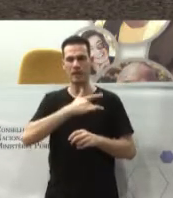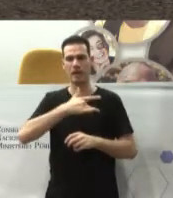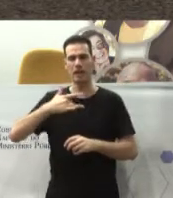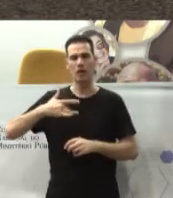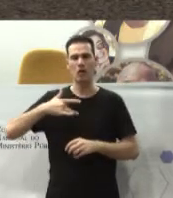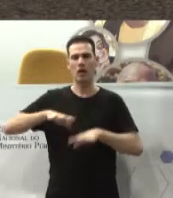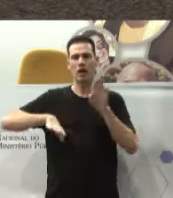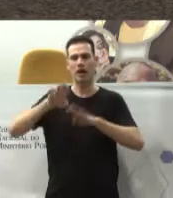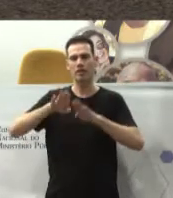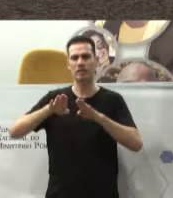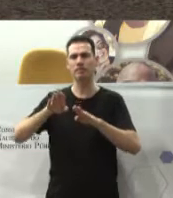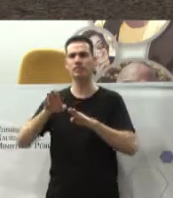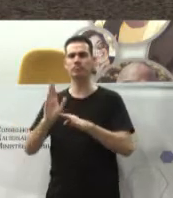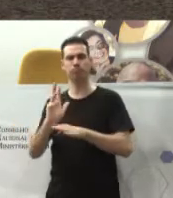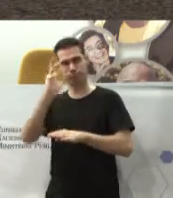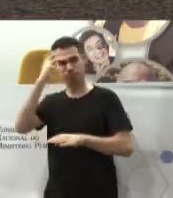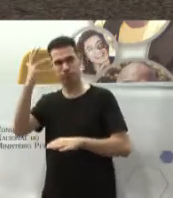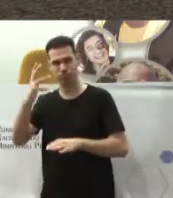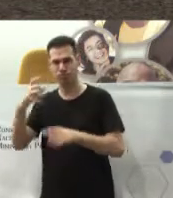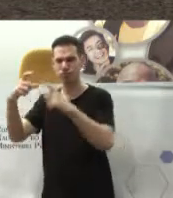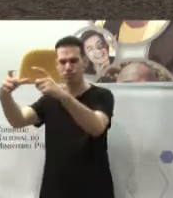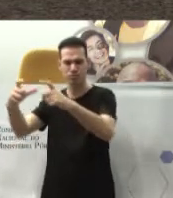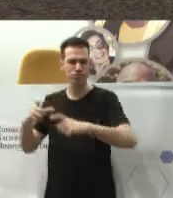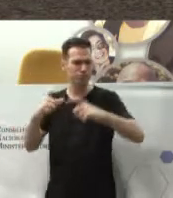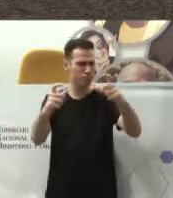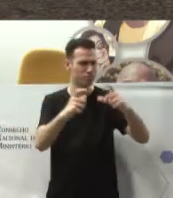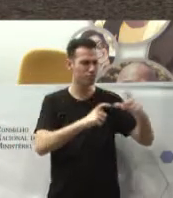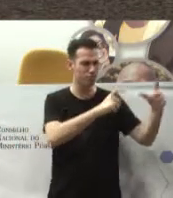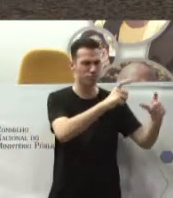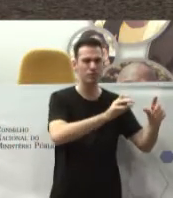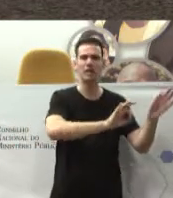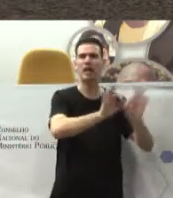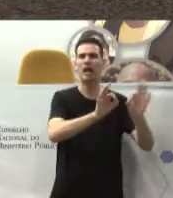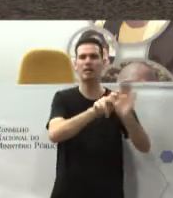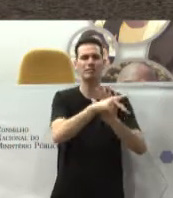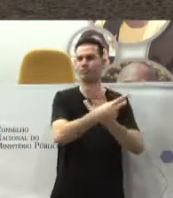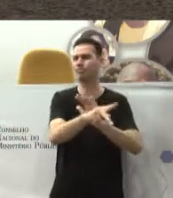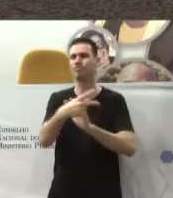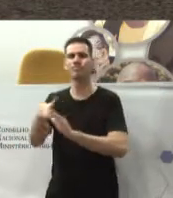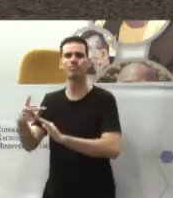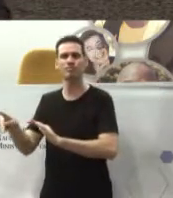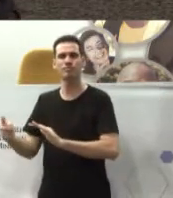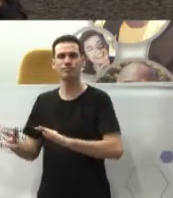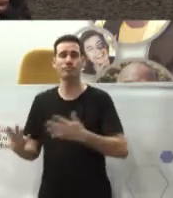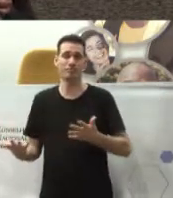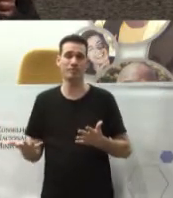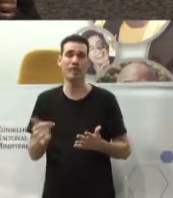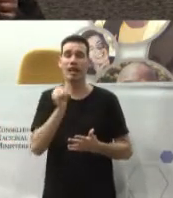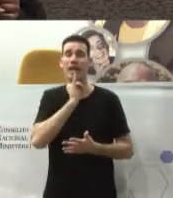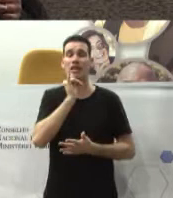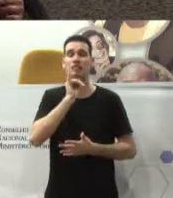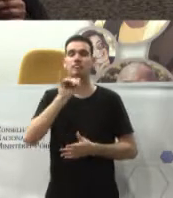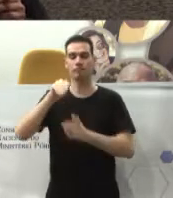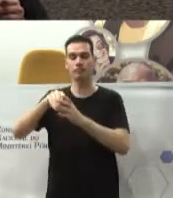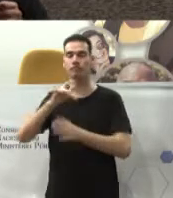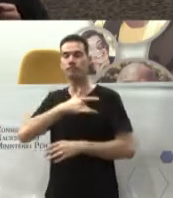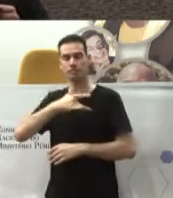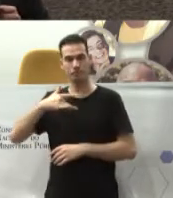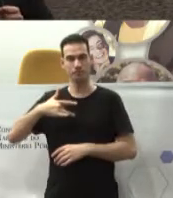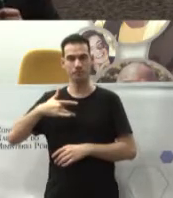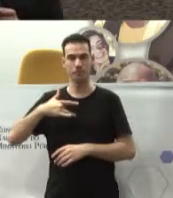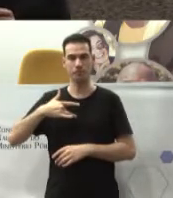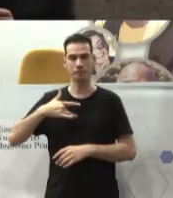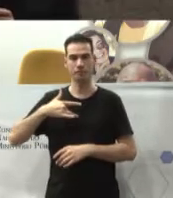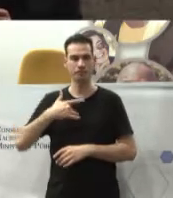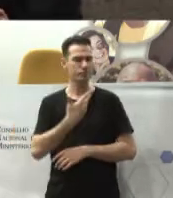leva a arranjos locais. 100%, ou muito próximo disso, das nossas atribuições em saúde, nós compartilhamos